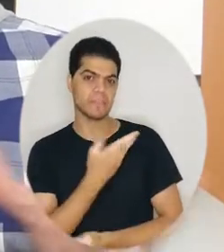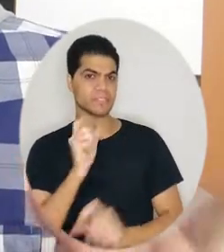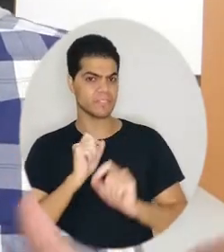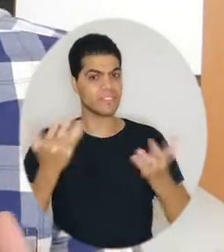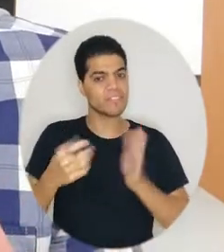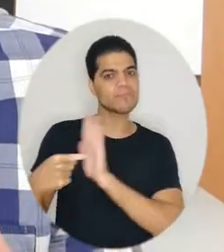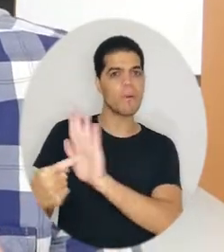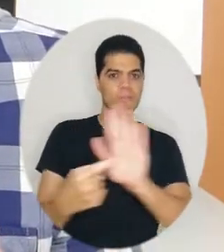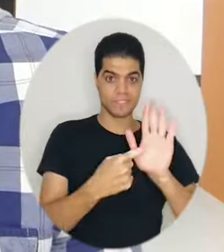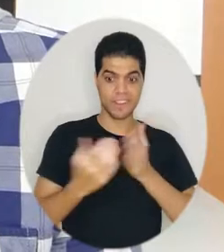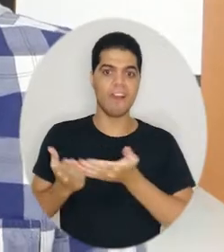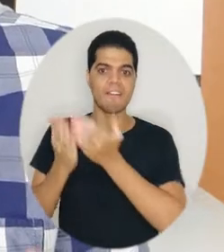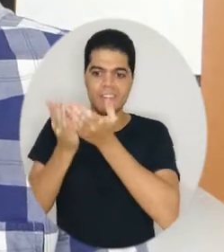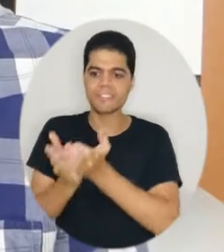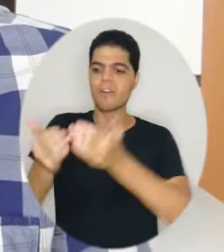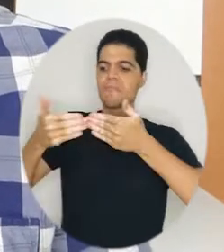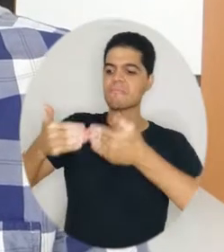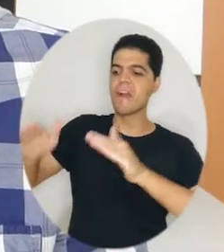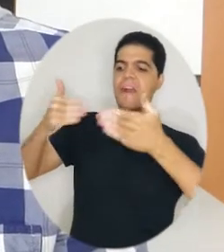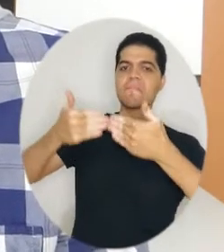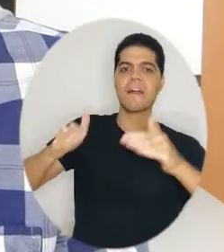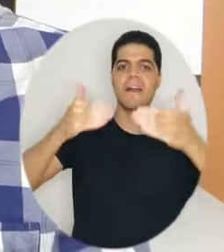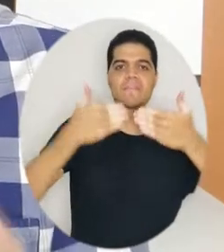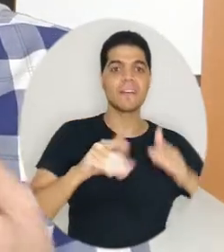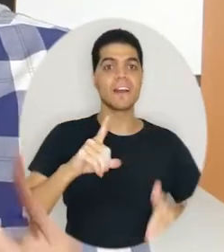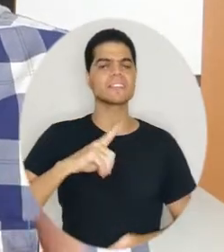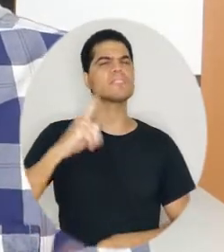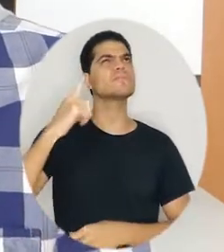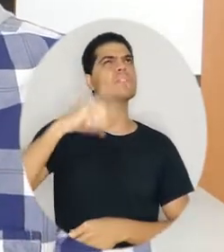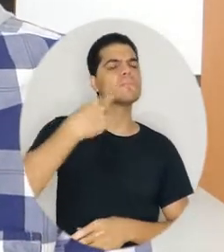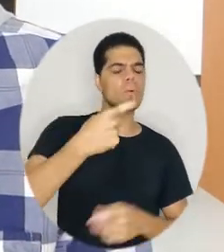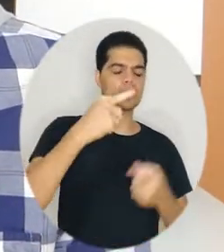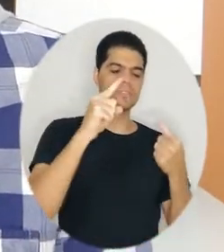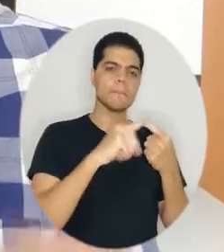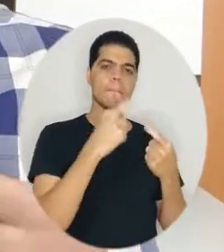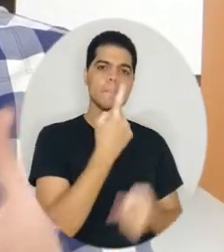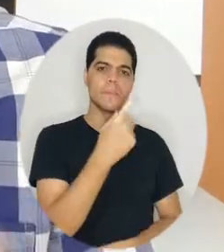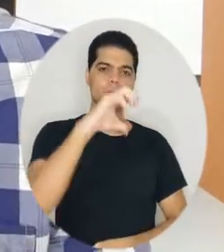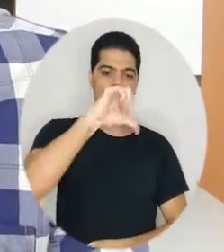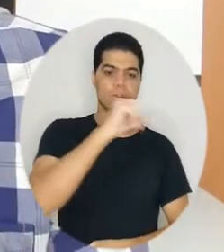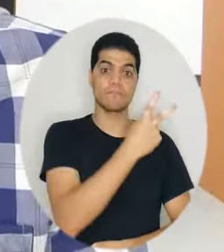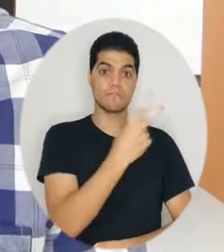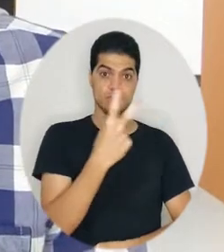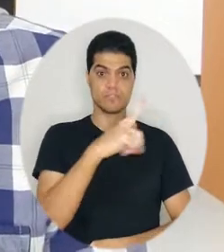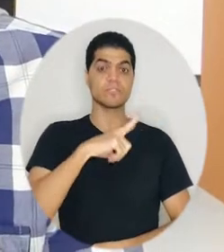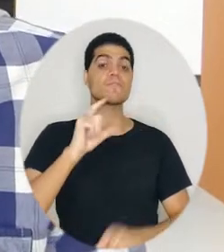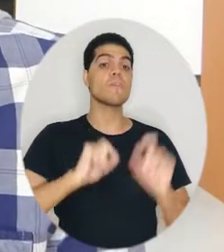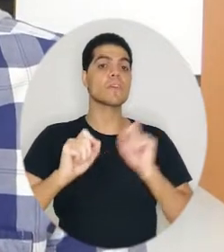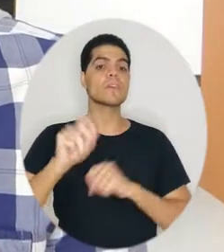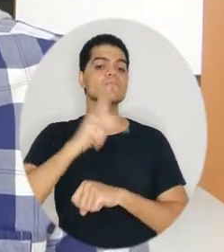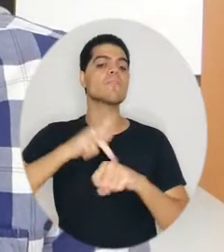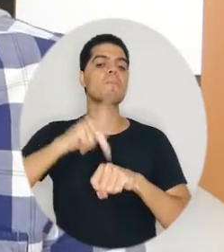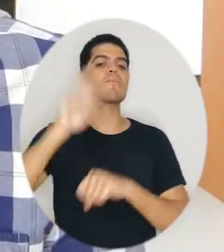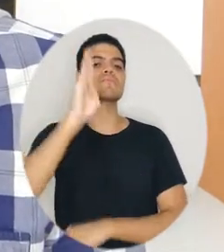exposição Nacional da abertura dos portos que levou para em 1922 a exposição Nacional